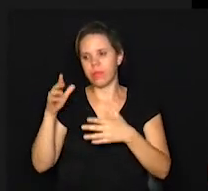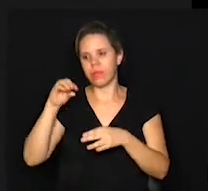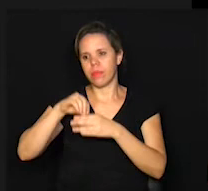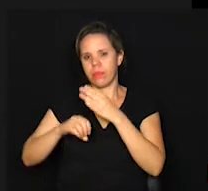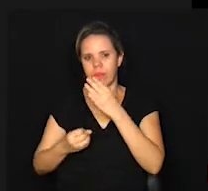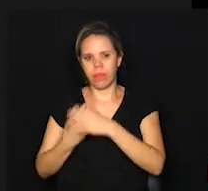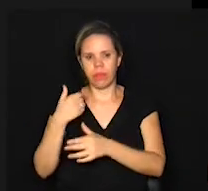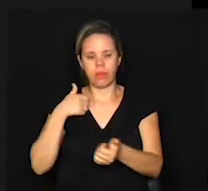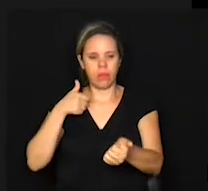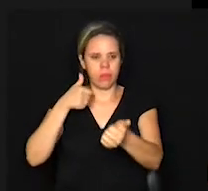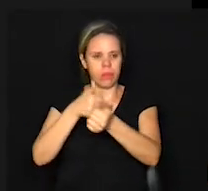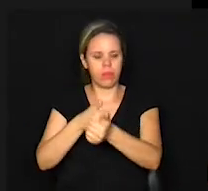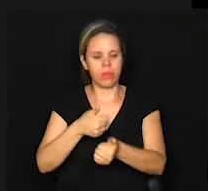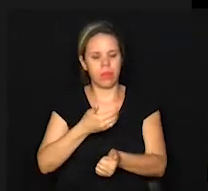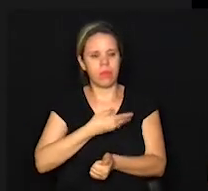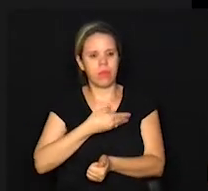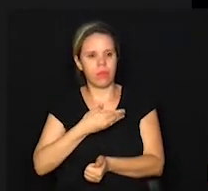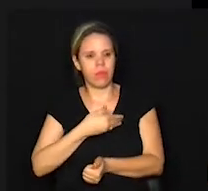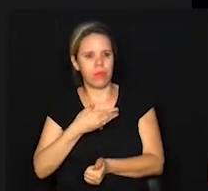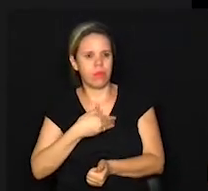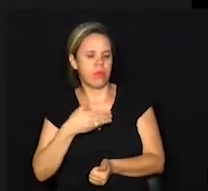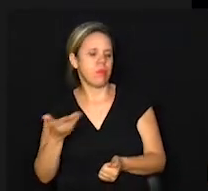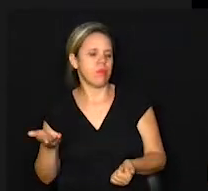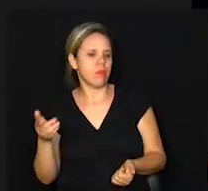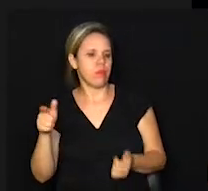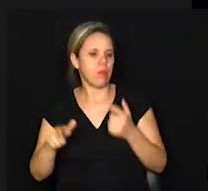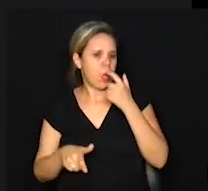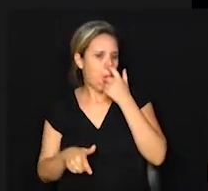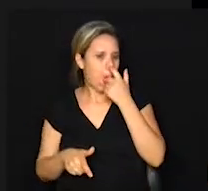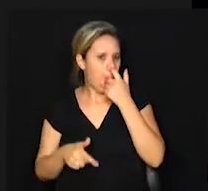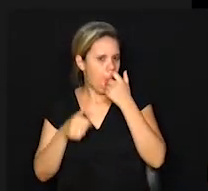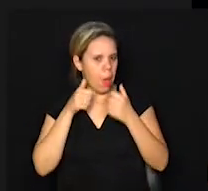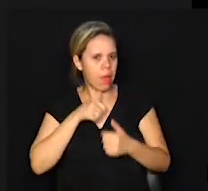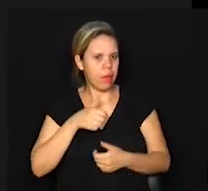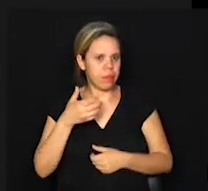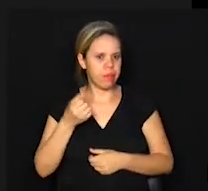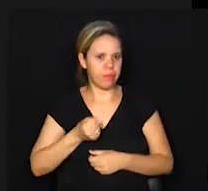acabei me aproximando dela. E ela é uma menina branca,